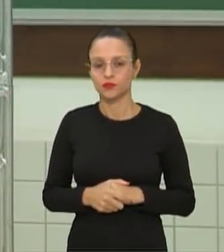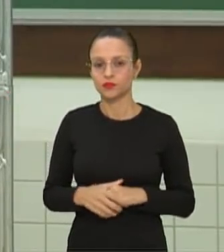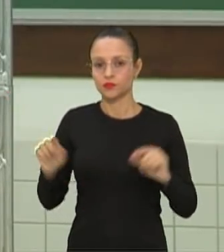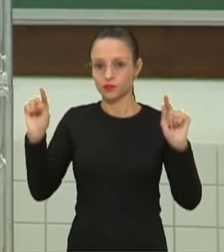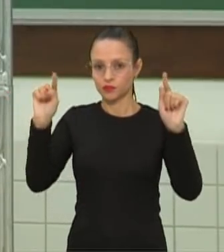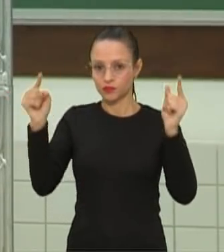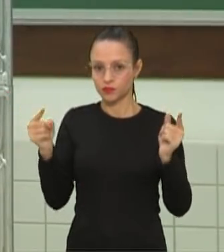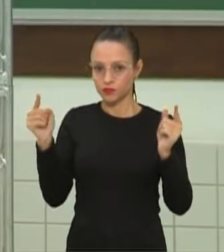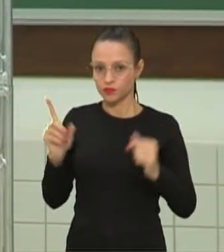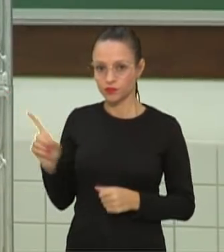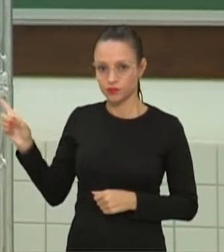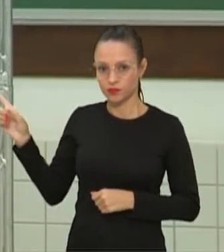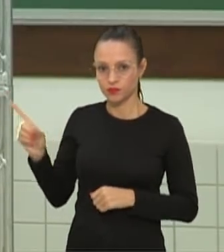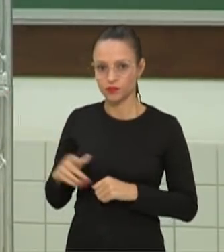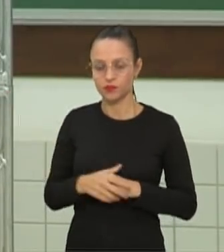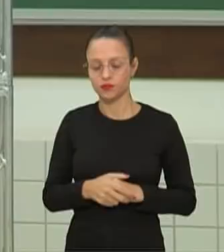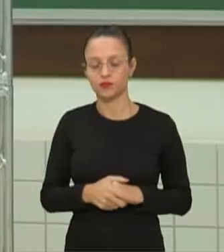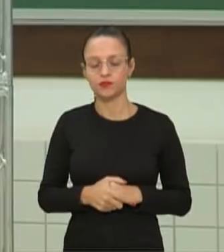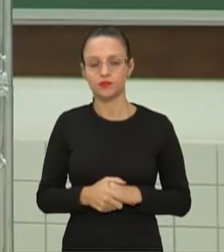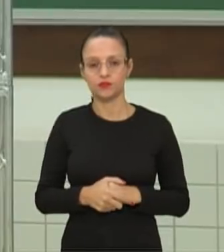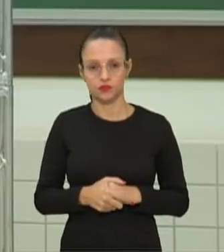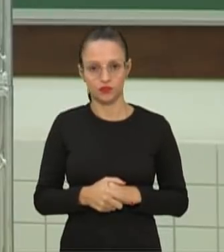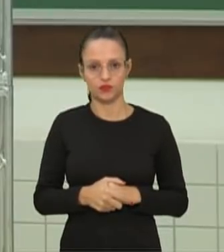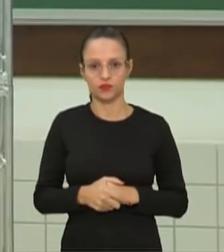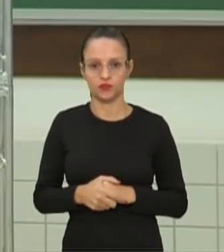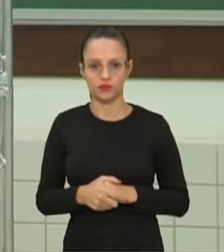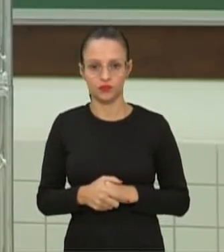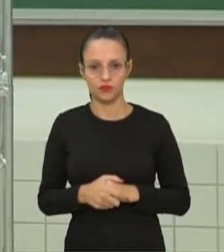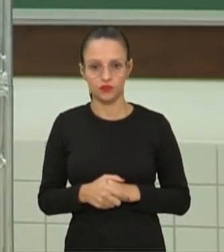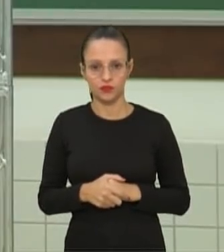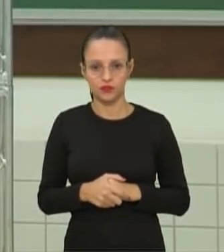menos 4 entre parênteses, tá bom?